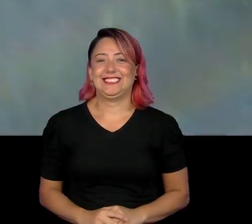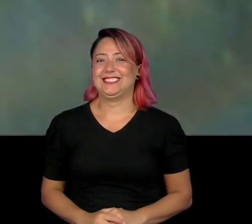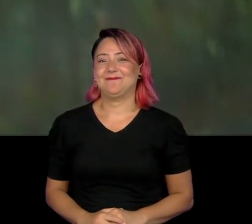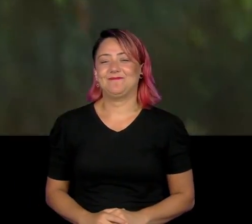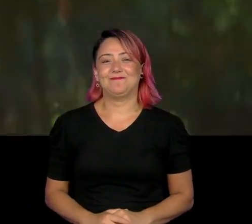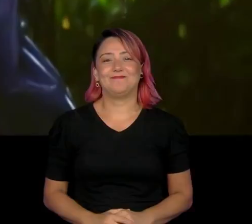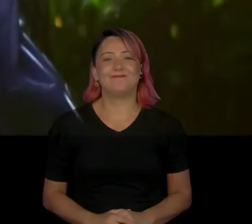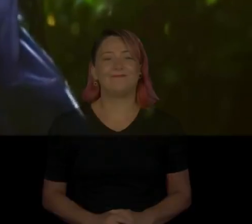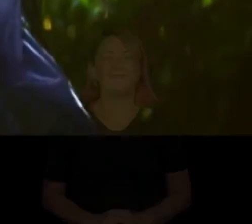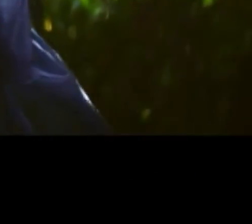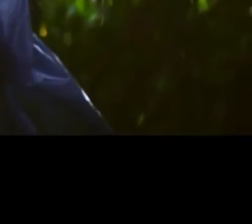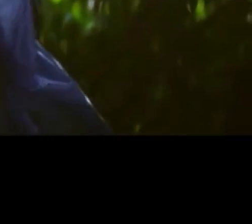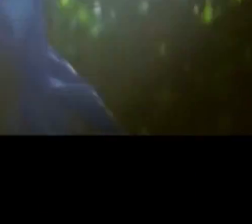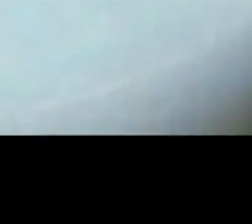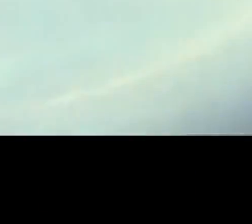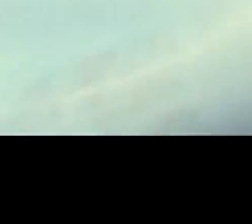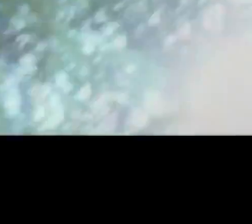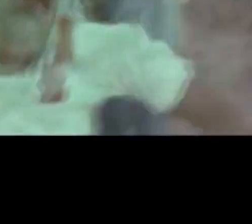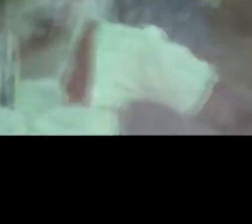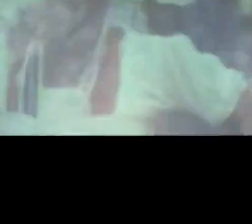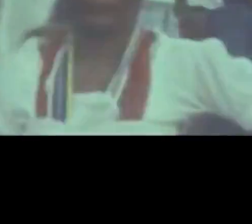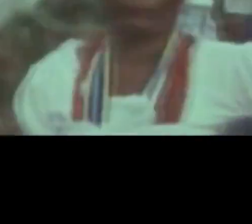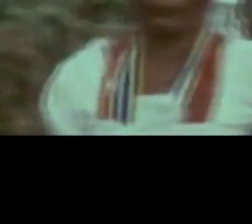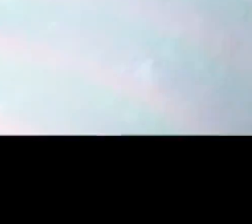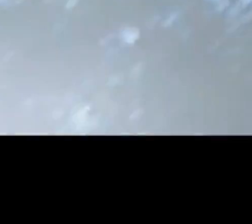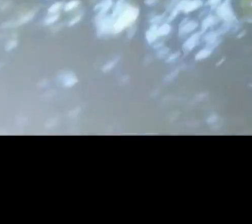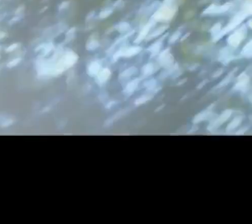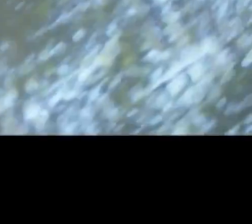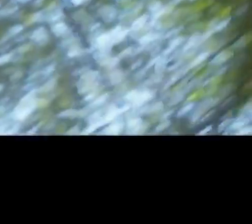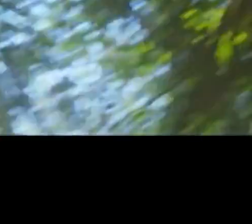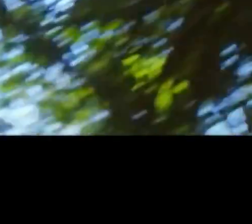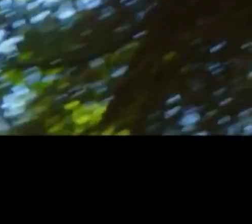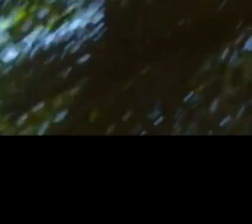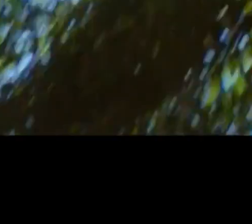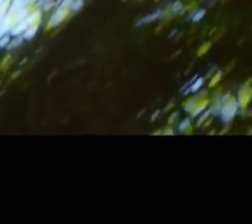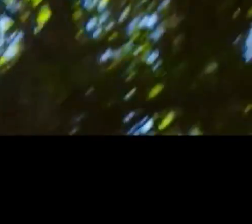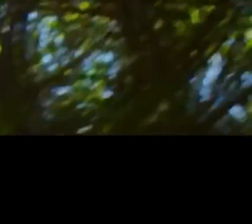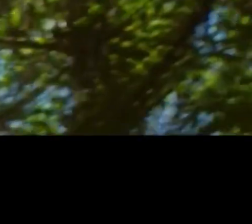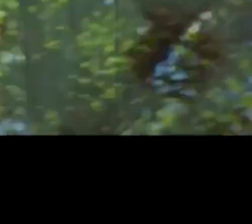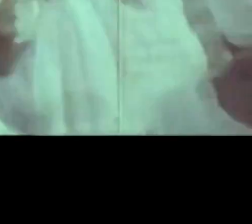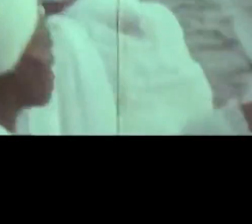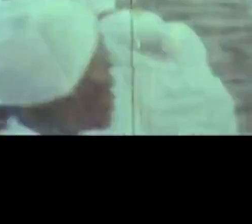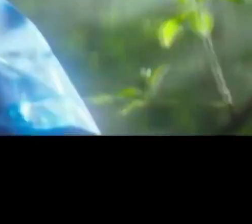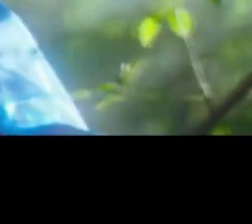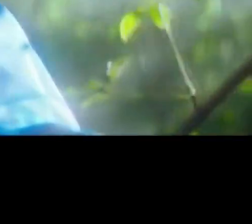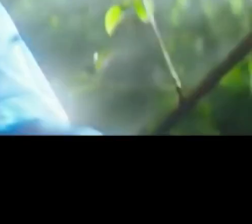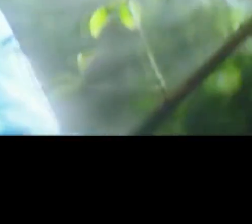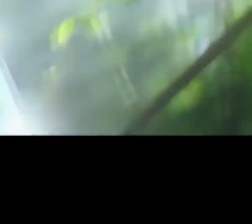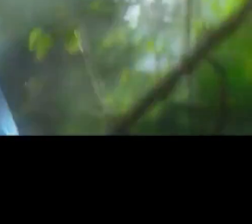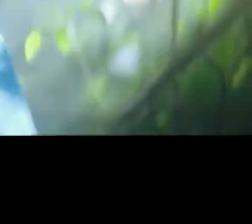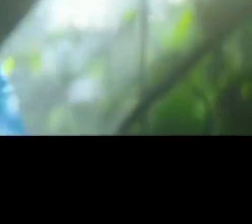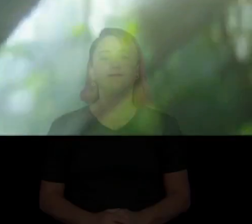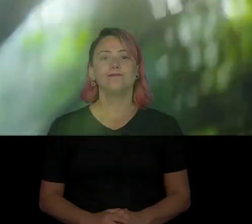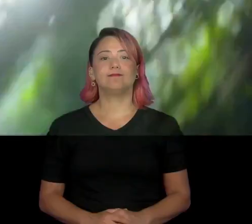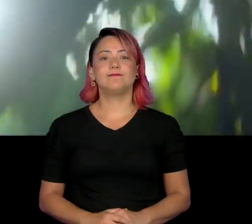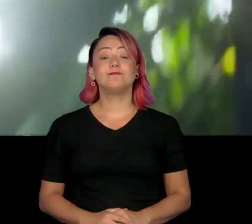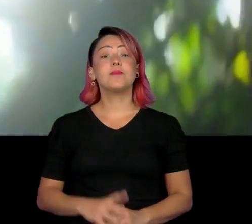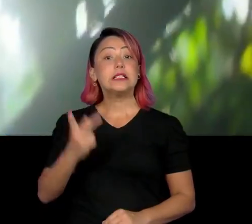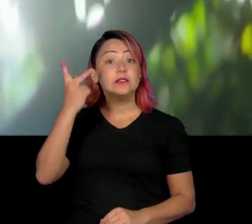quando chispar a nave, eu vou cruzar a órbita pro novo mar. São